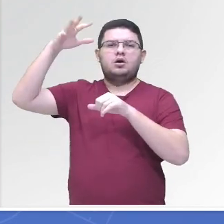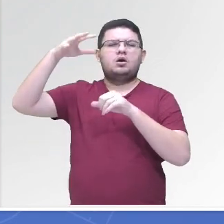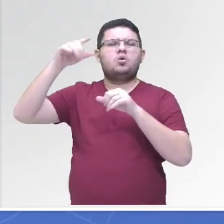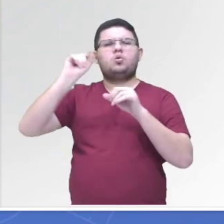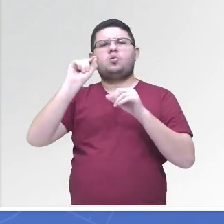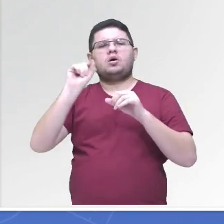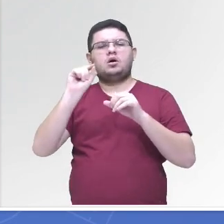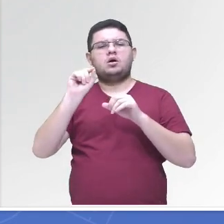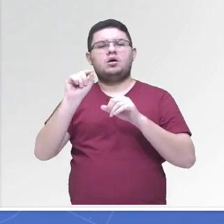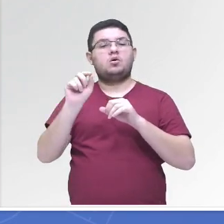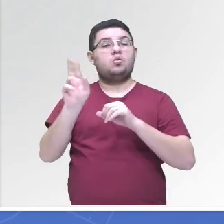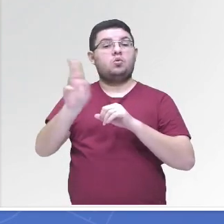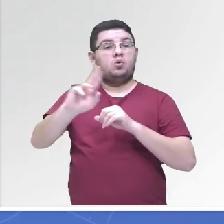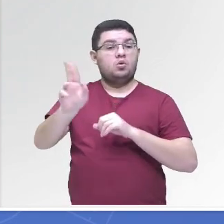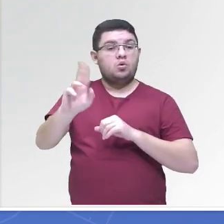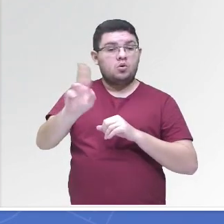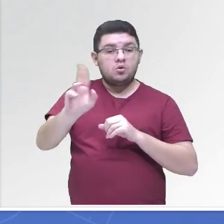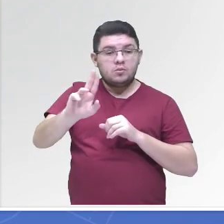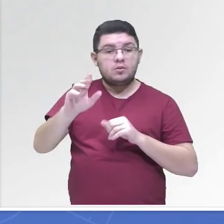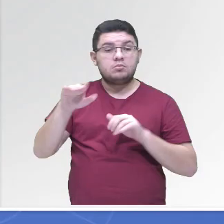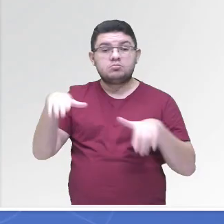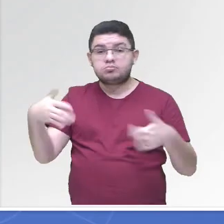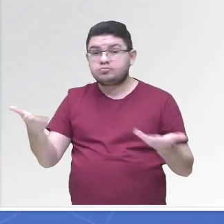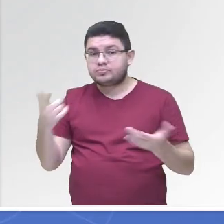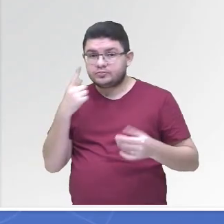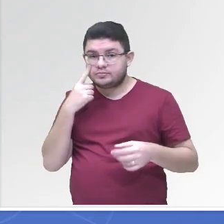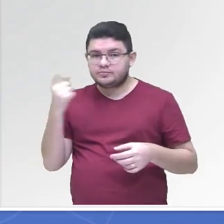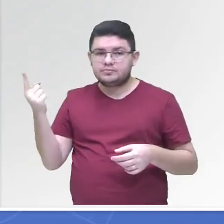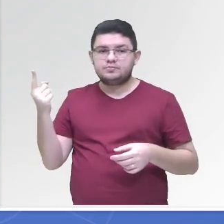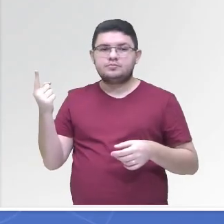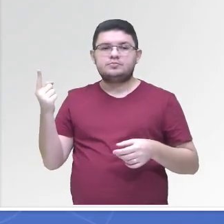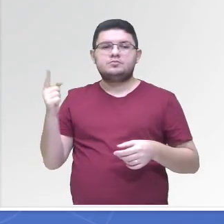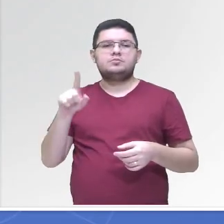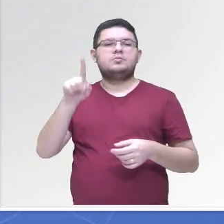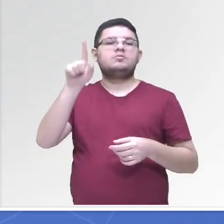é chamada de... Vamos lá para a resposta?